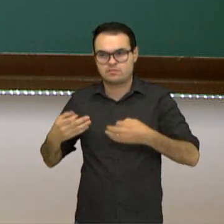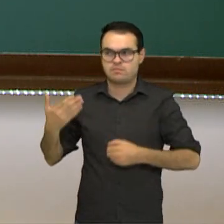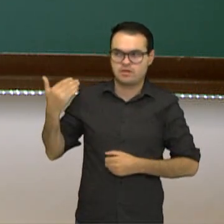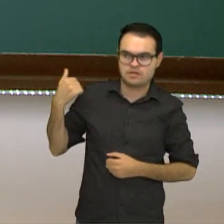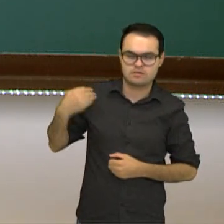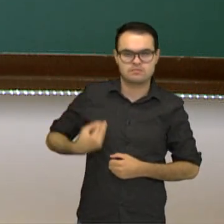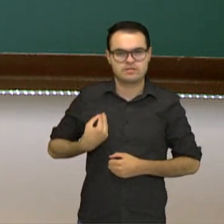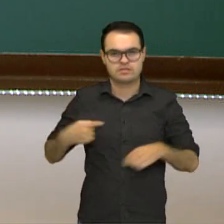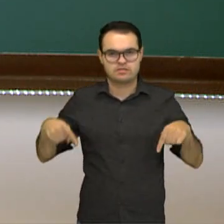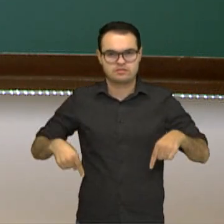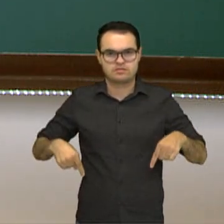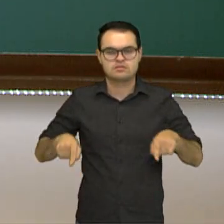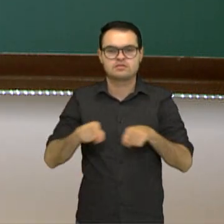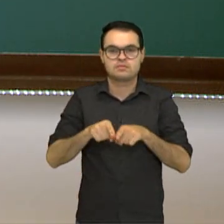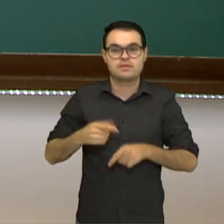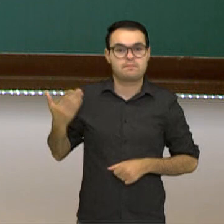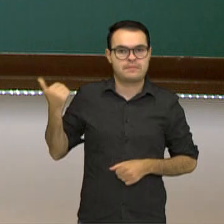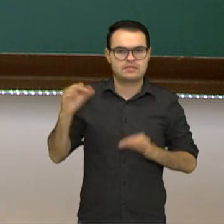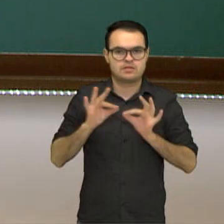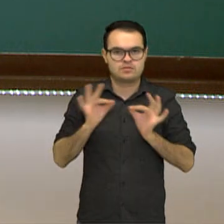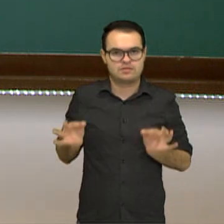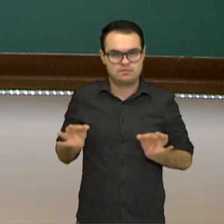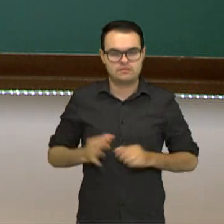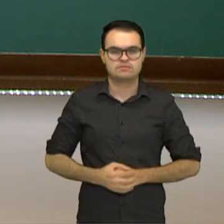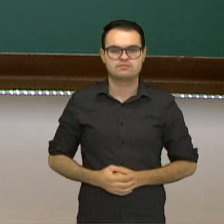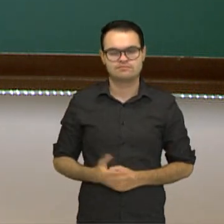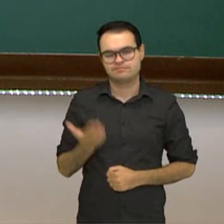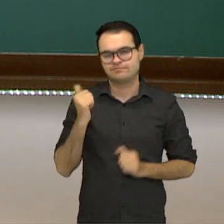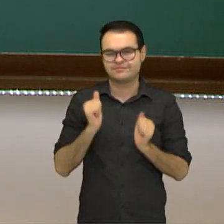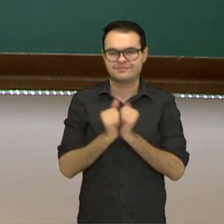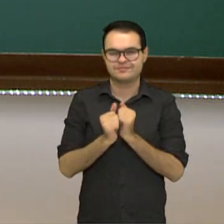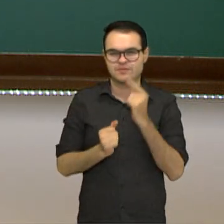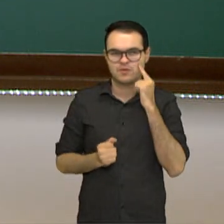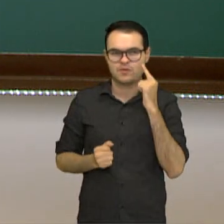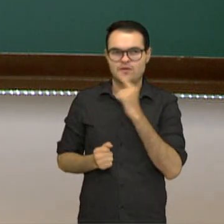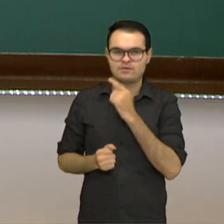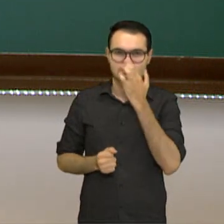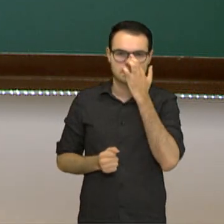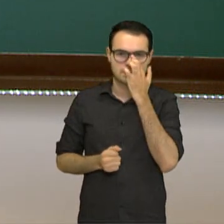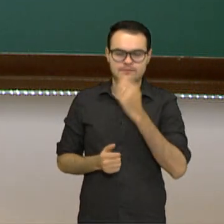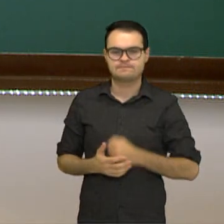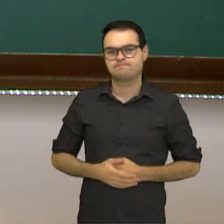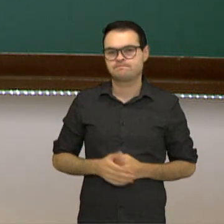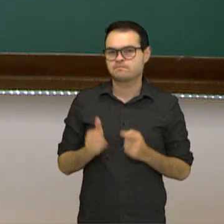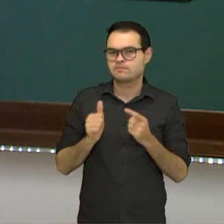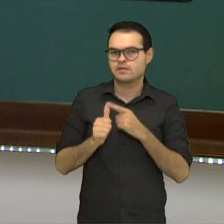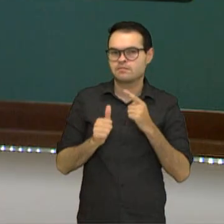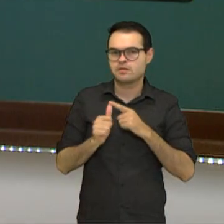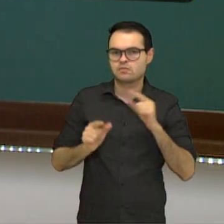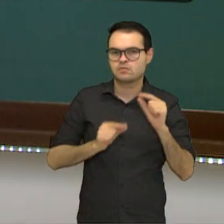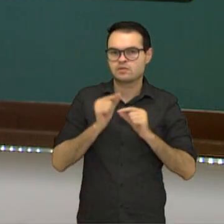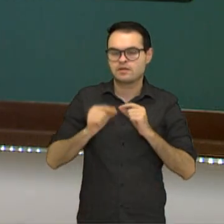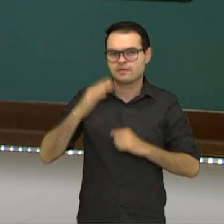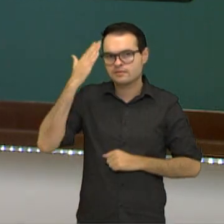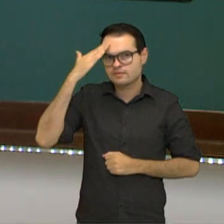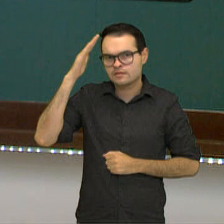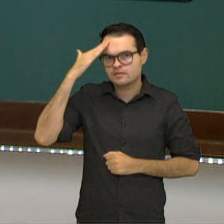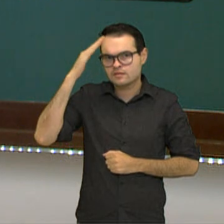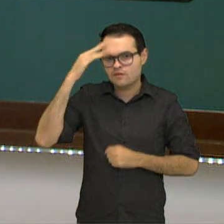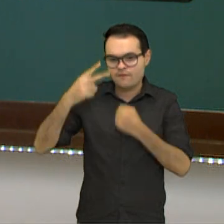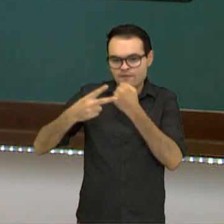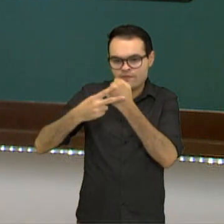passado perfeito e o passado simples. Acompanhem comigo aqui, vamos lá. Primeiramente, a gente precisa entender sobre